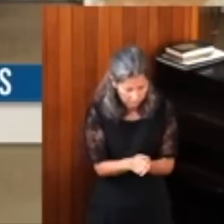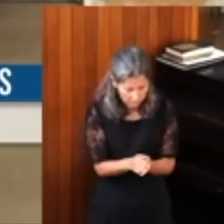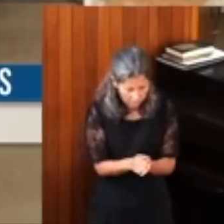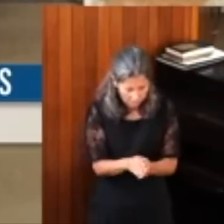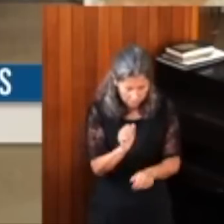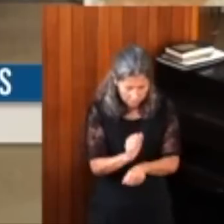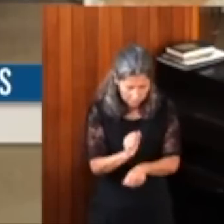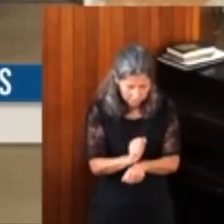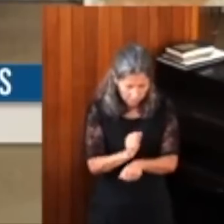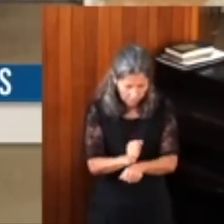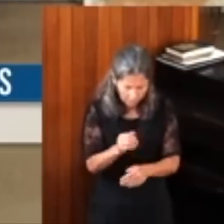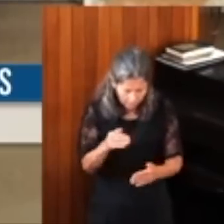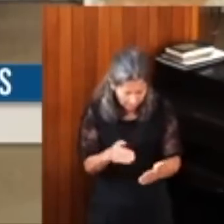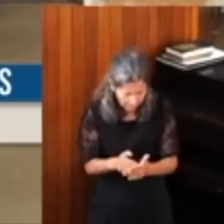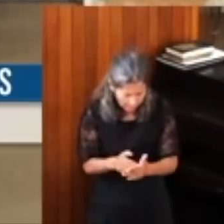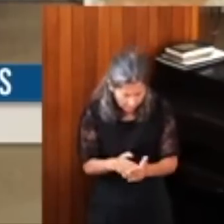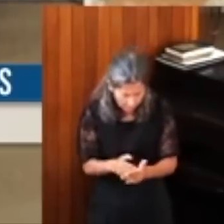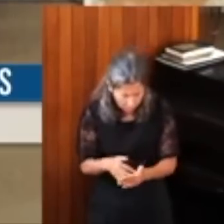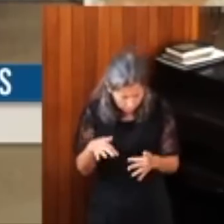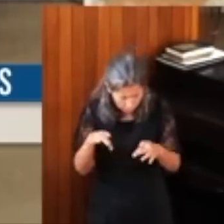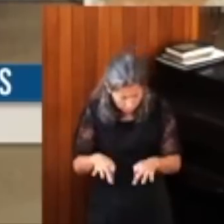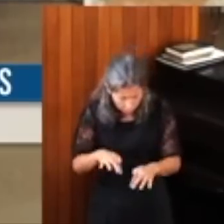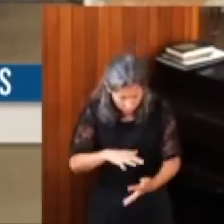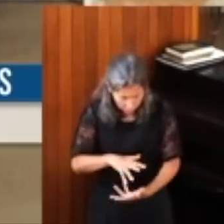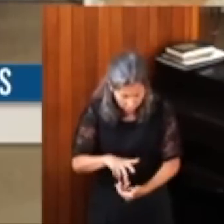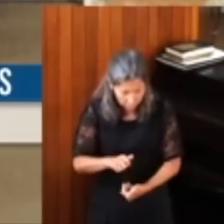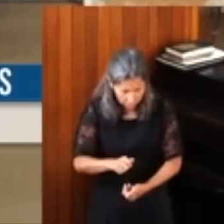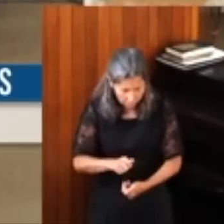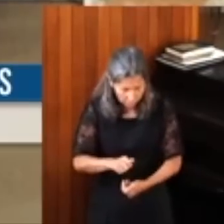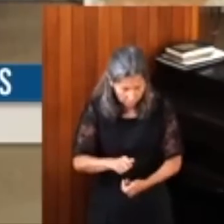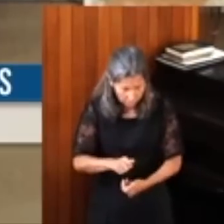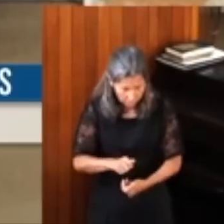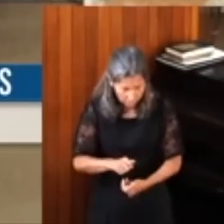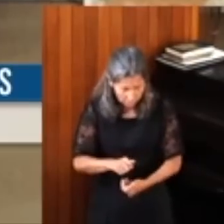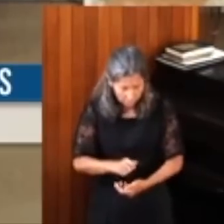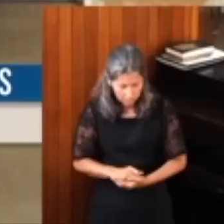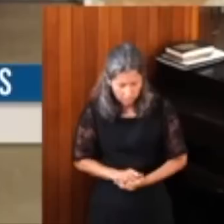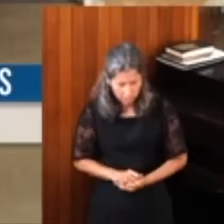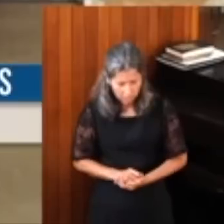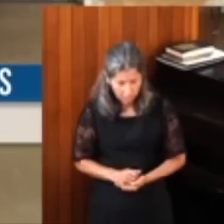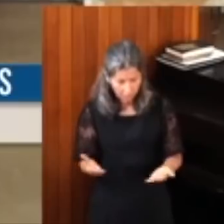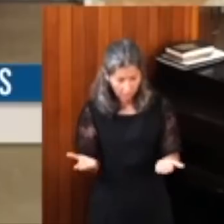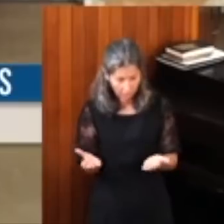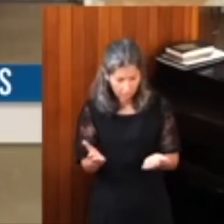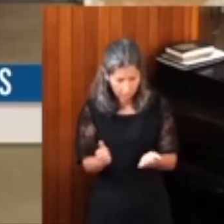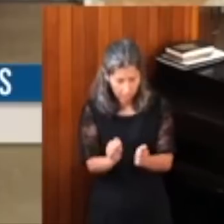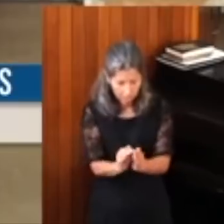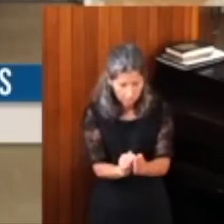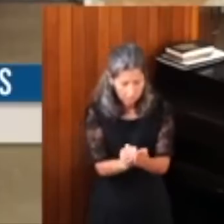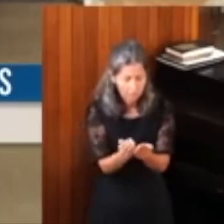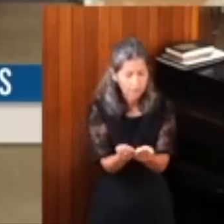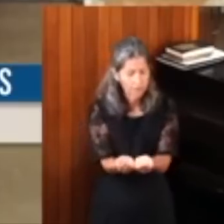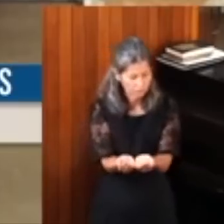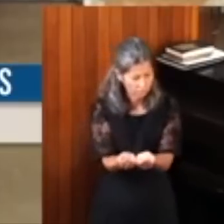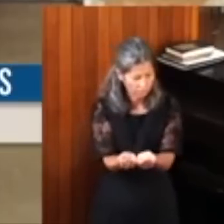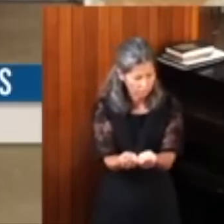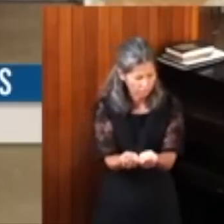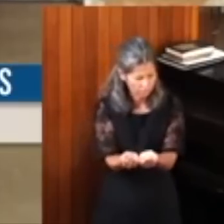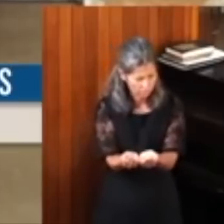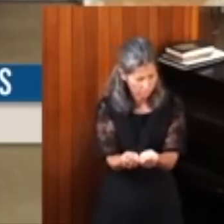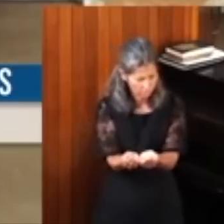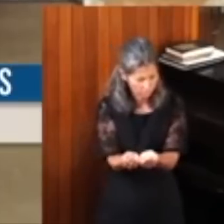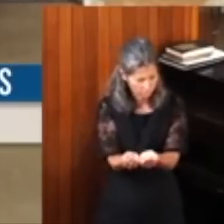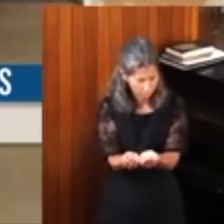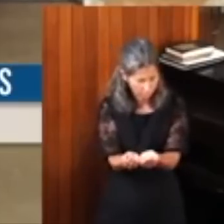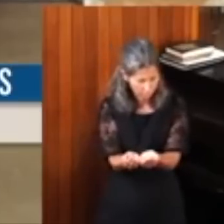fim. Daniel tem só 12 capítulos, realmente é um livrinho. E agora está aberto. Se ele está aberto, esse